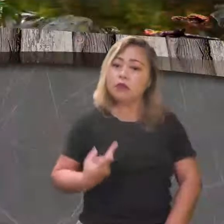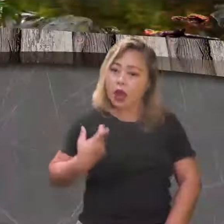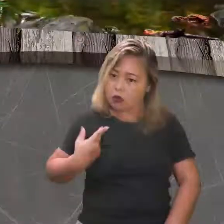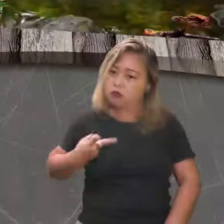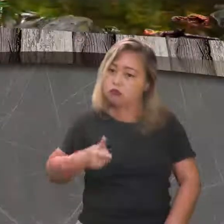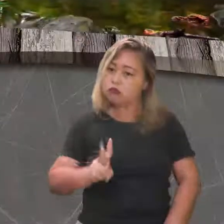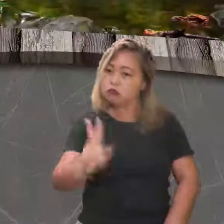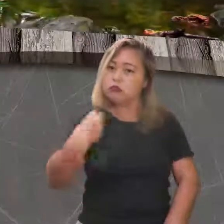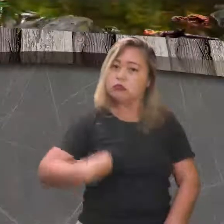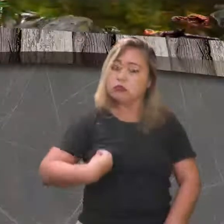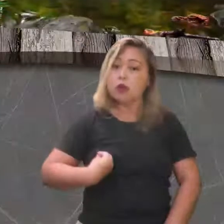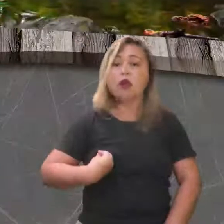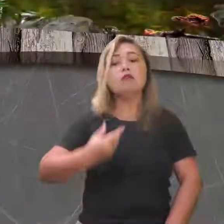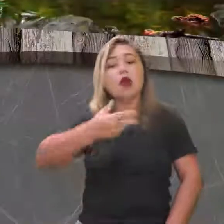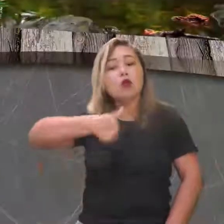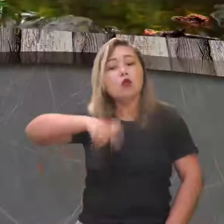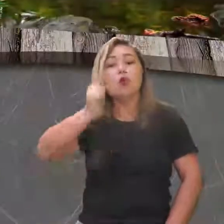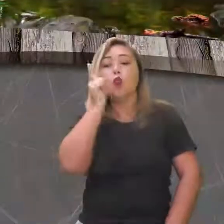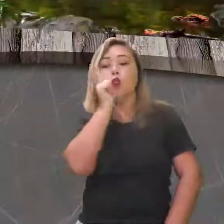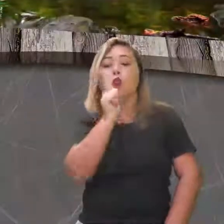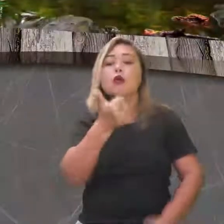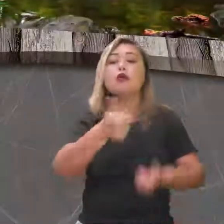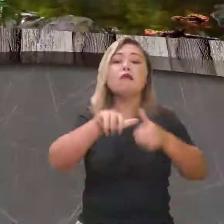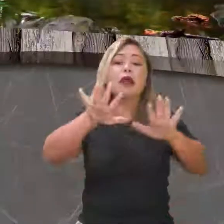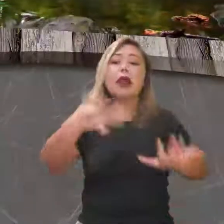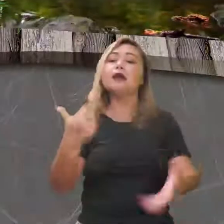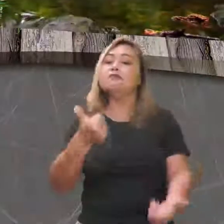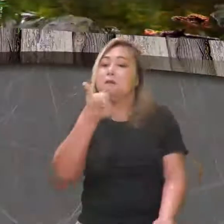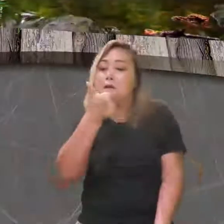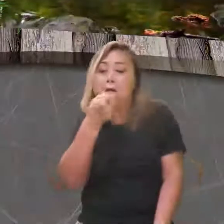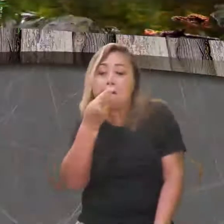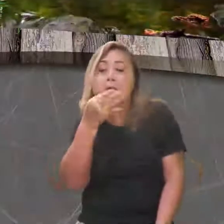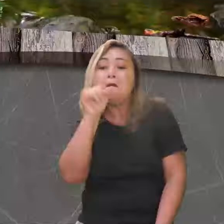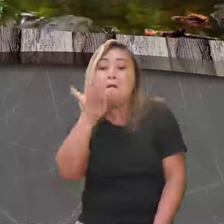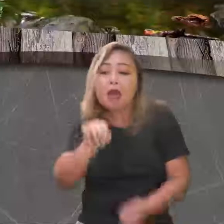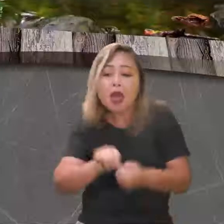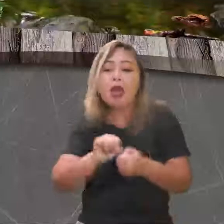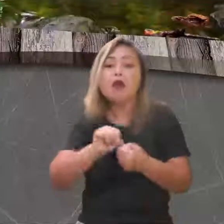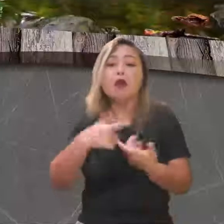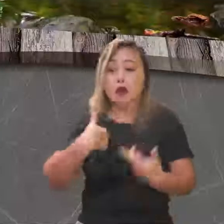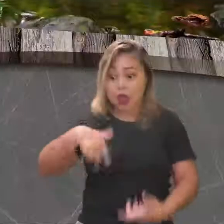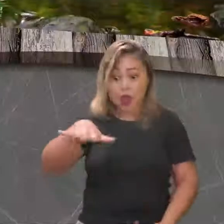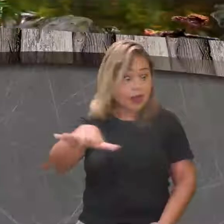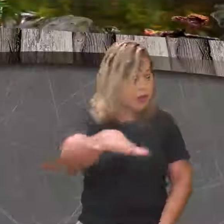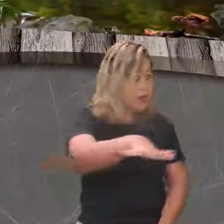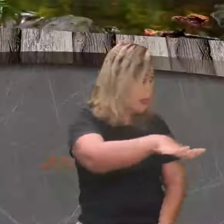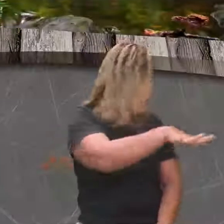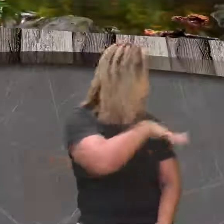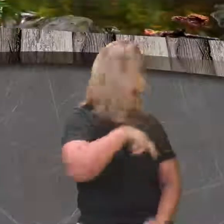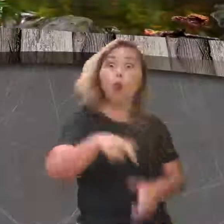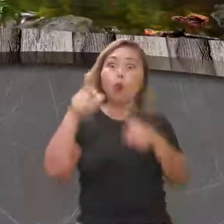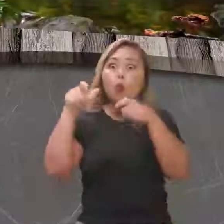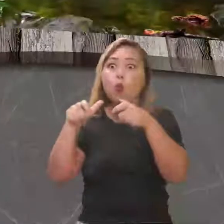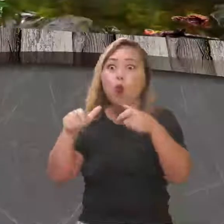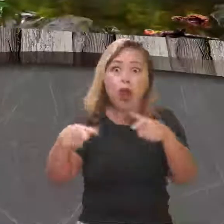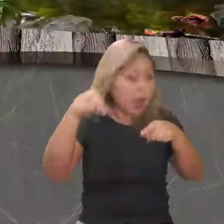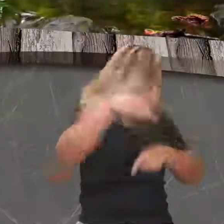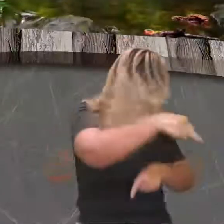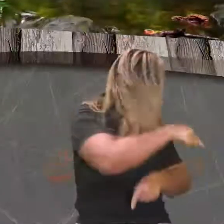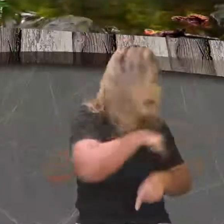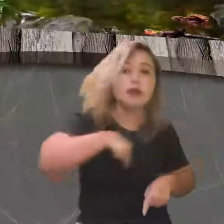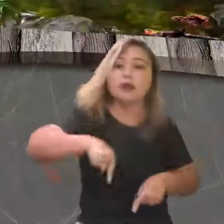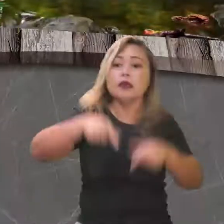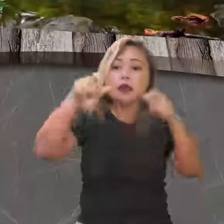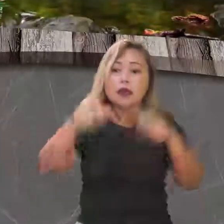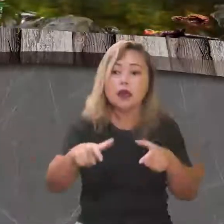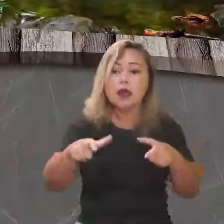Para que a gente consiga estar bem em um determinado ambiente, primeiro, eu preciso obter nesse ambiente, nesse local onde eu estou